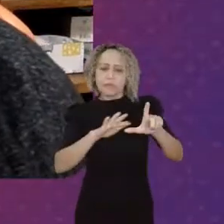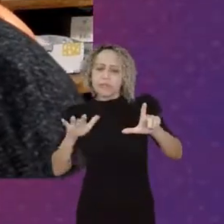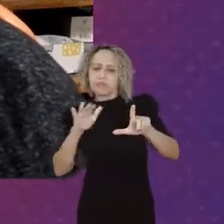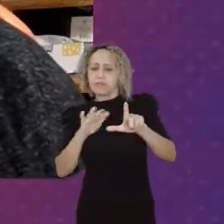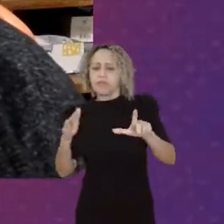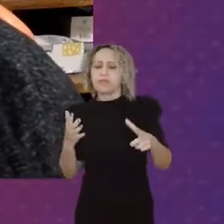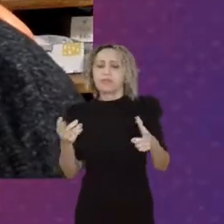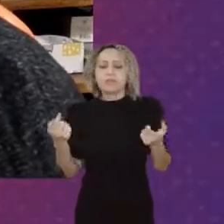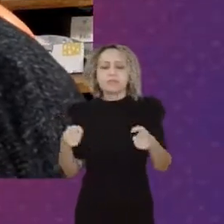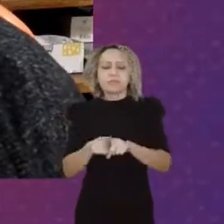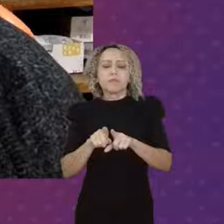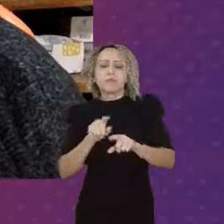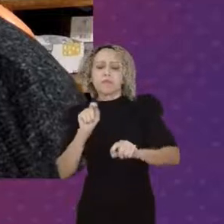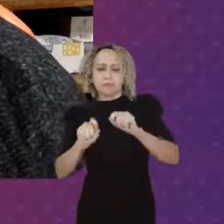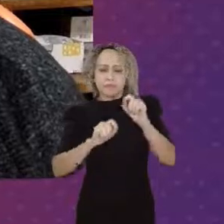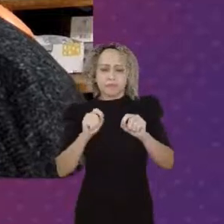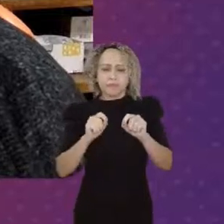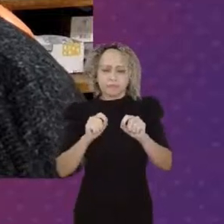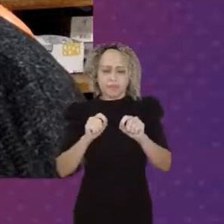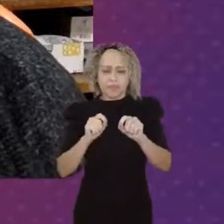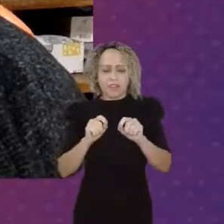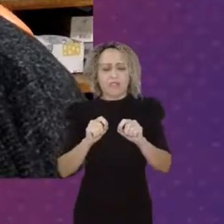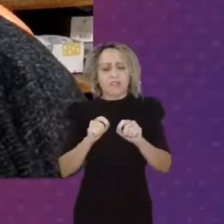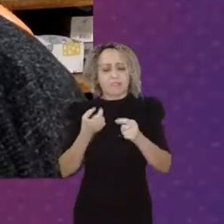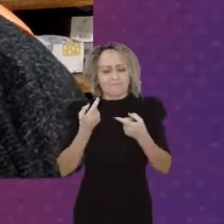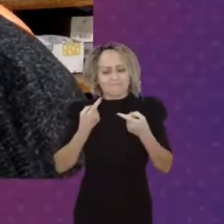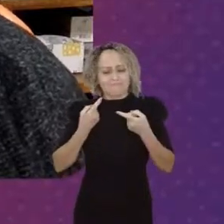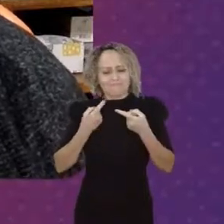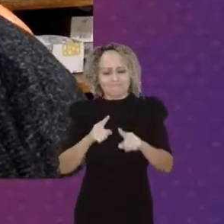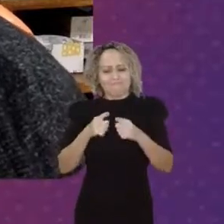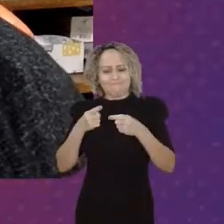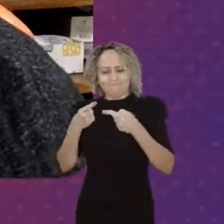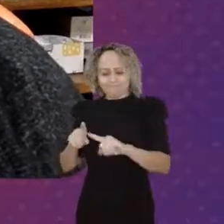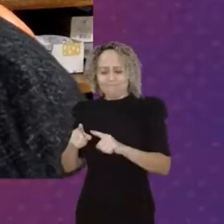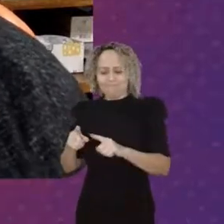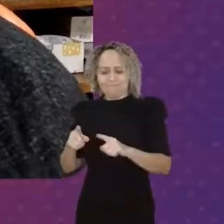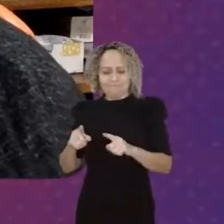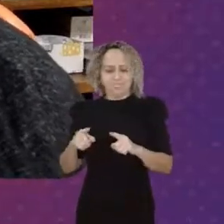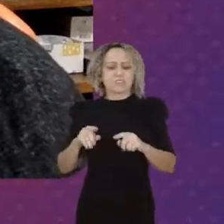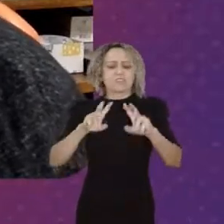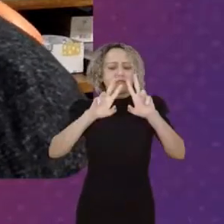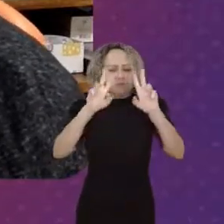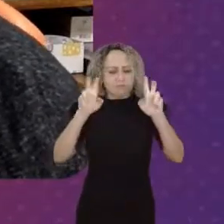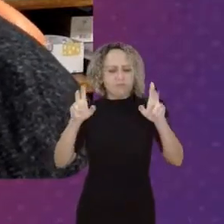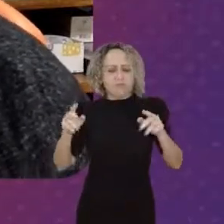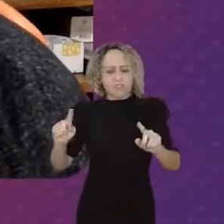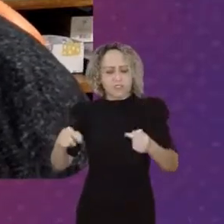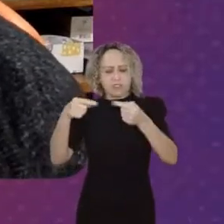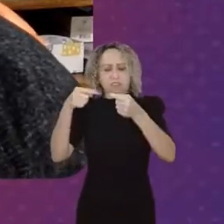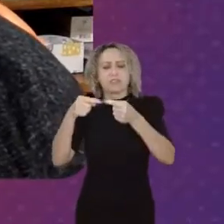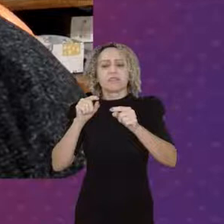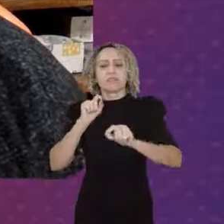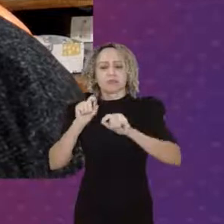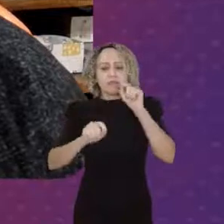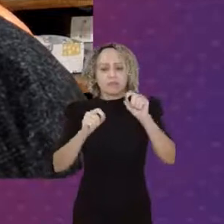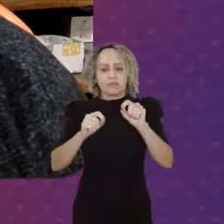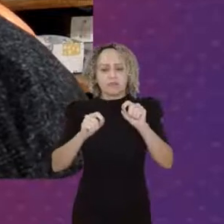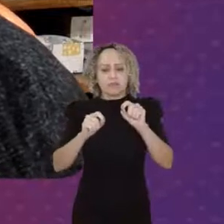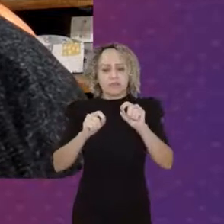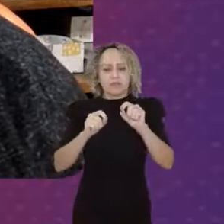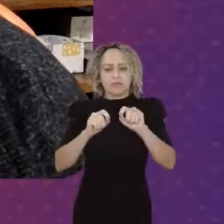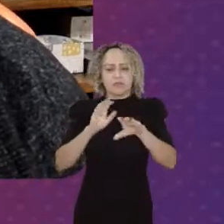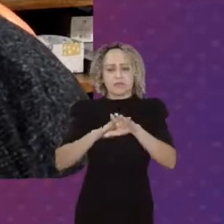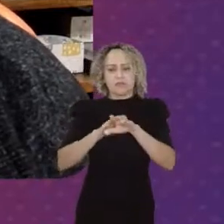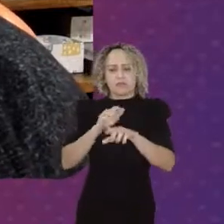também suscetível aos ataques e às diversas questões que estão relacionadas à imagem da